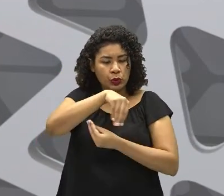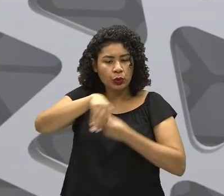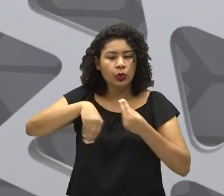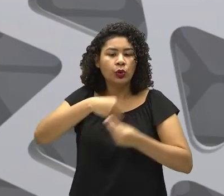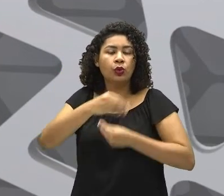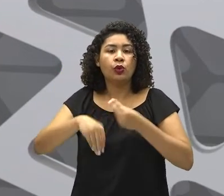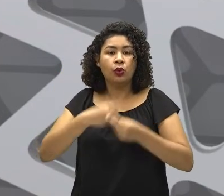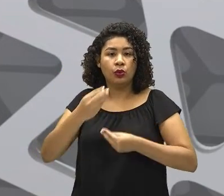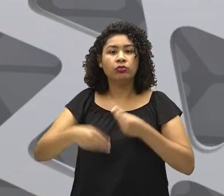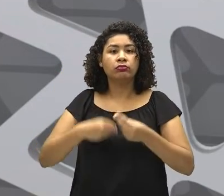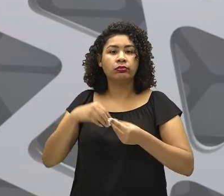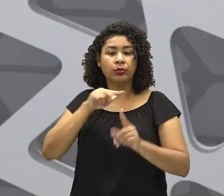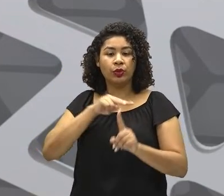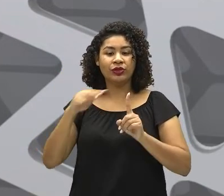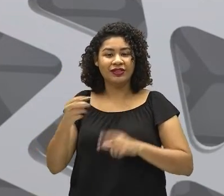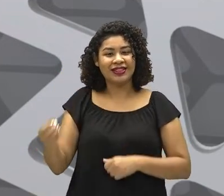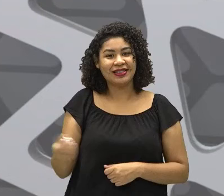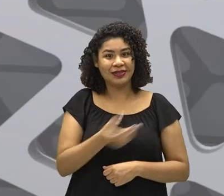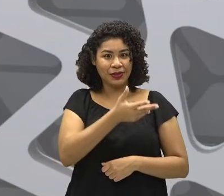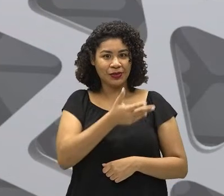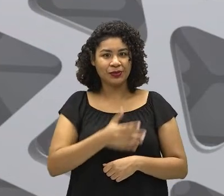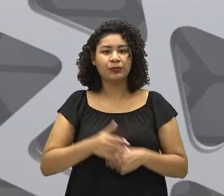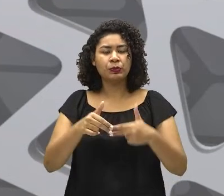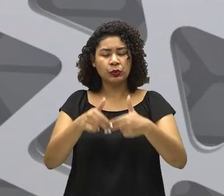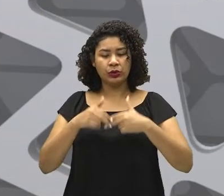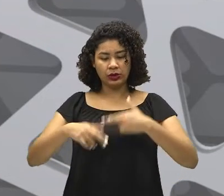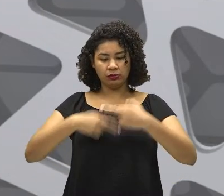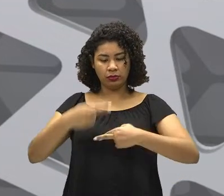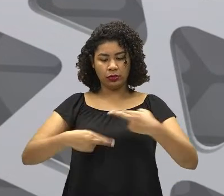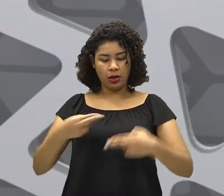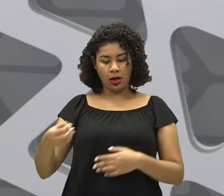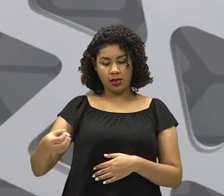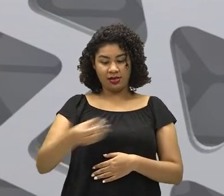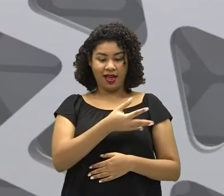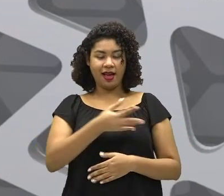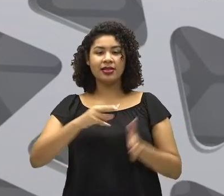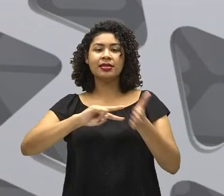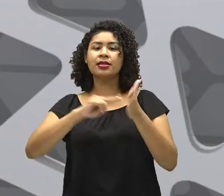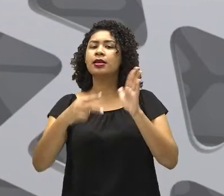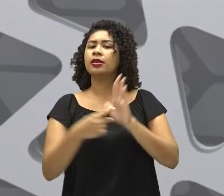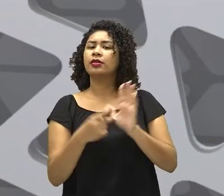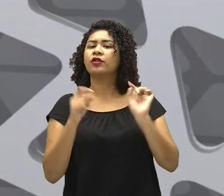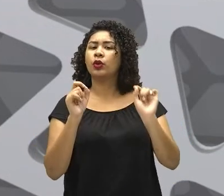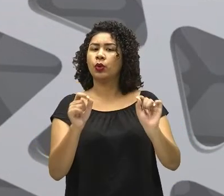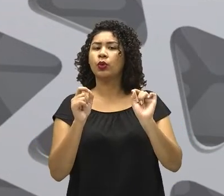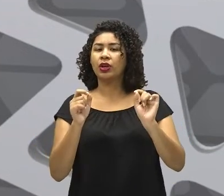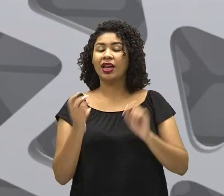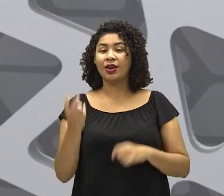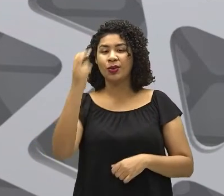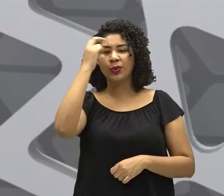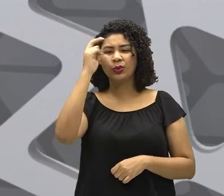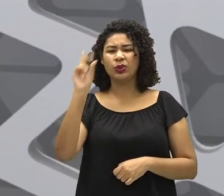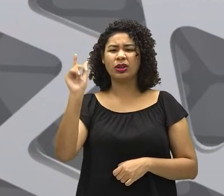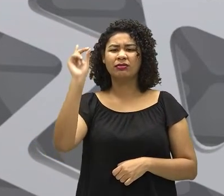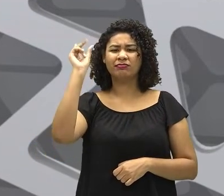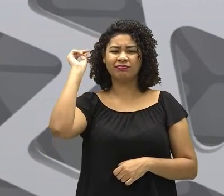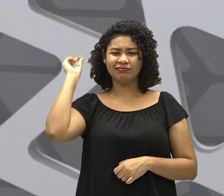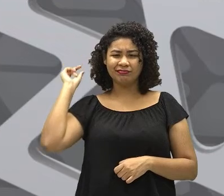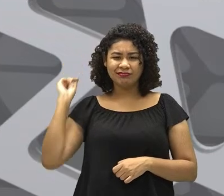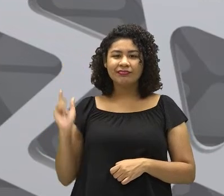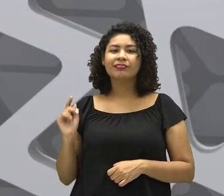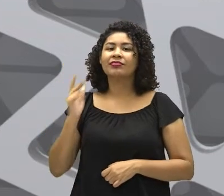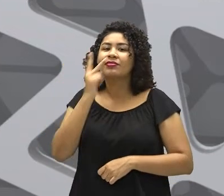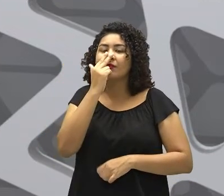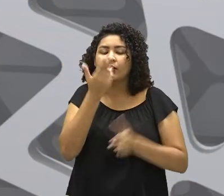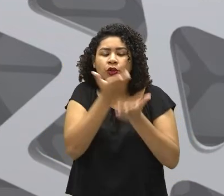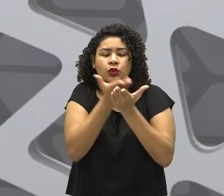uma nova versão delas. Então, renascimento significa o quê? Que essas culturas antigas serão